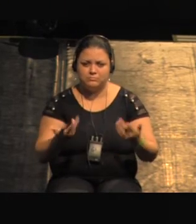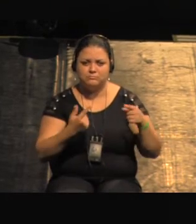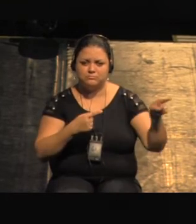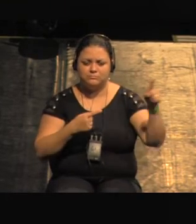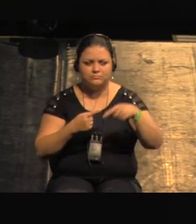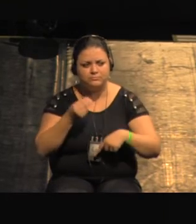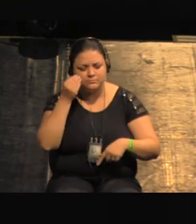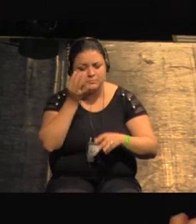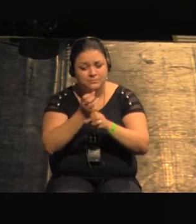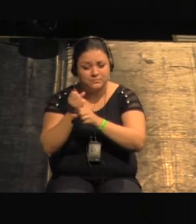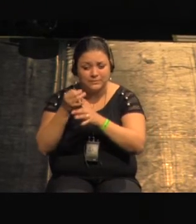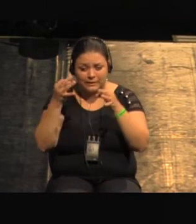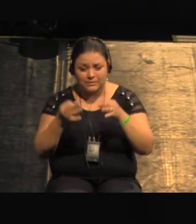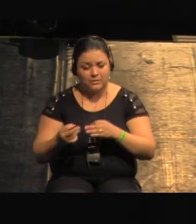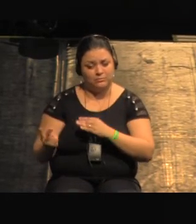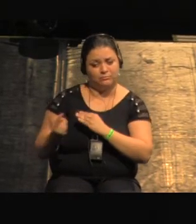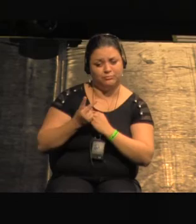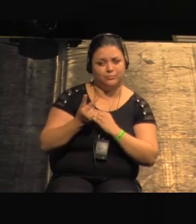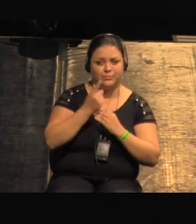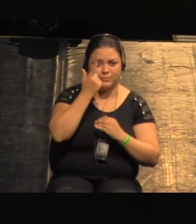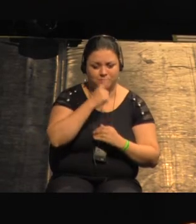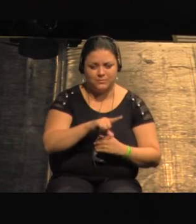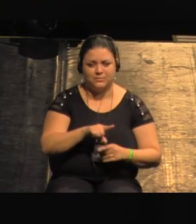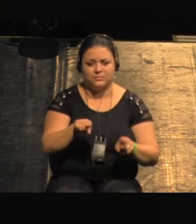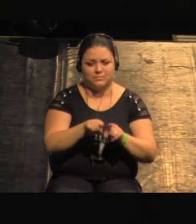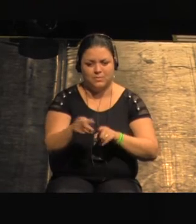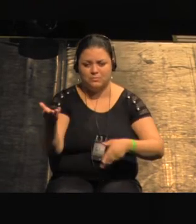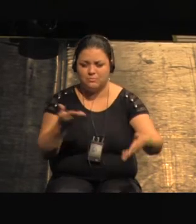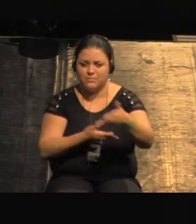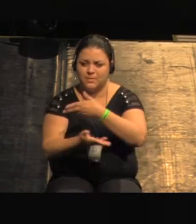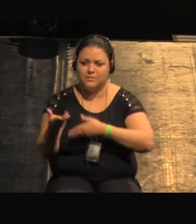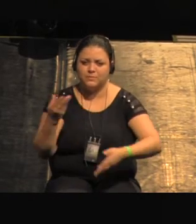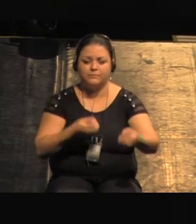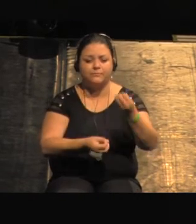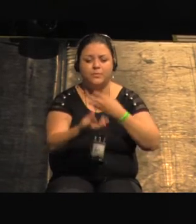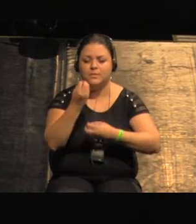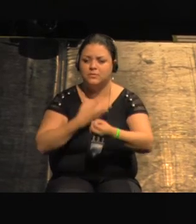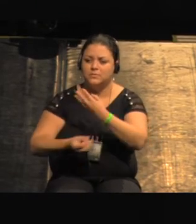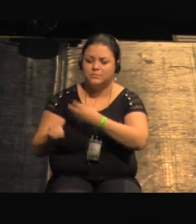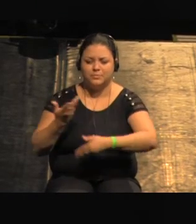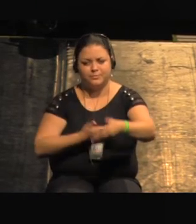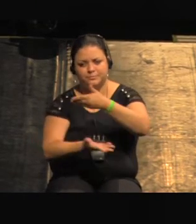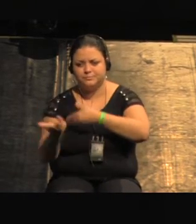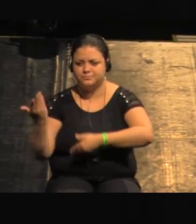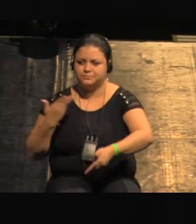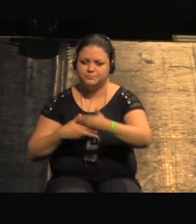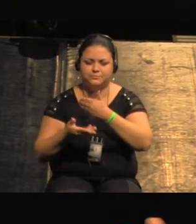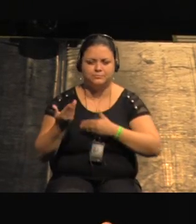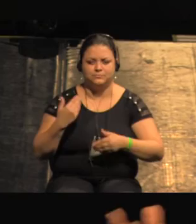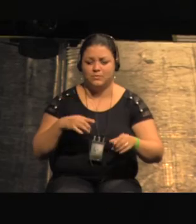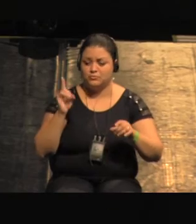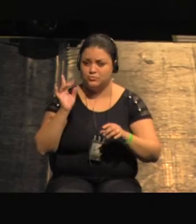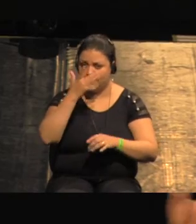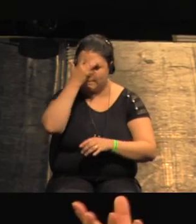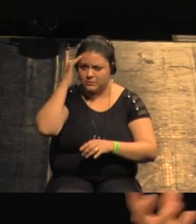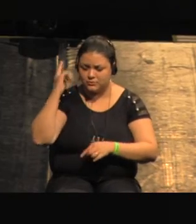como uma defesa e como compartilhar informações não somente com os formadores de